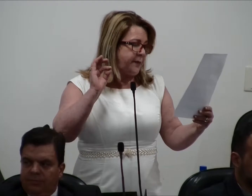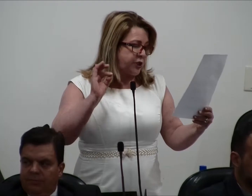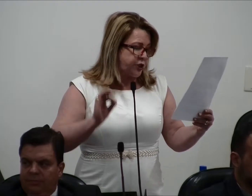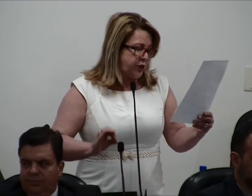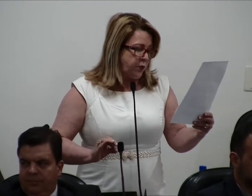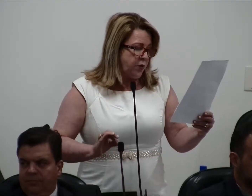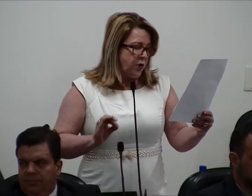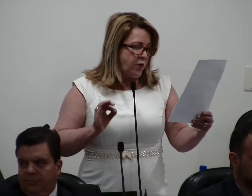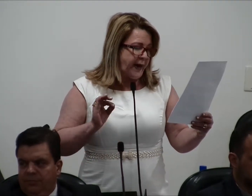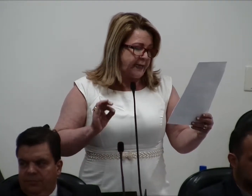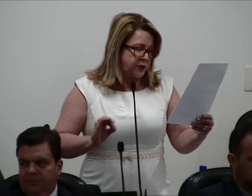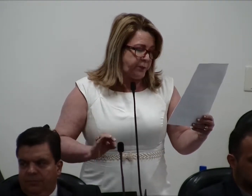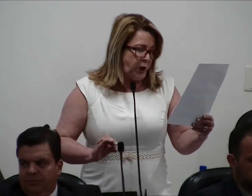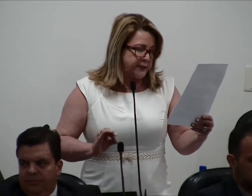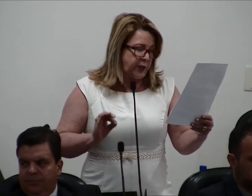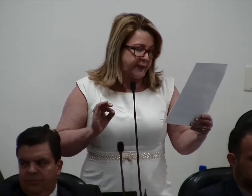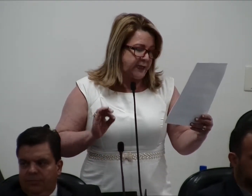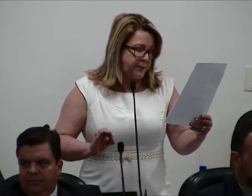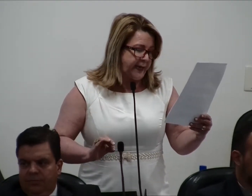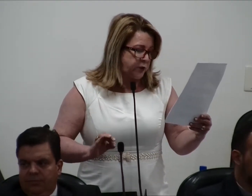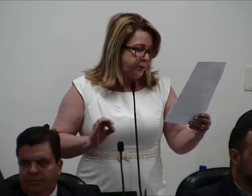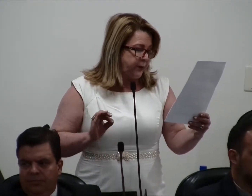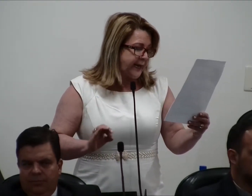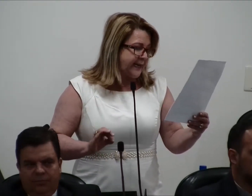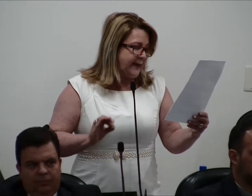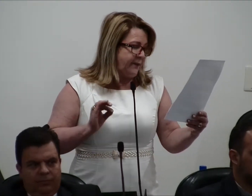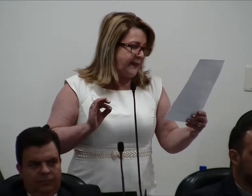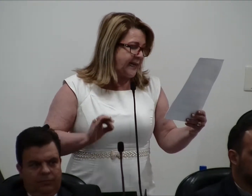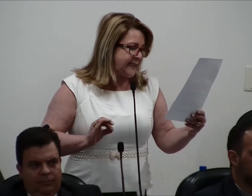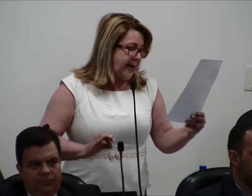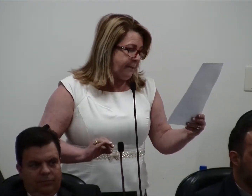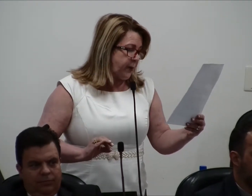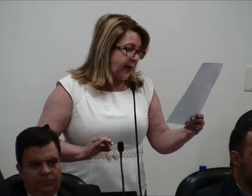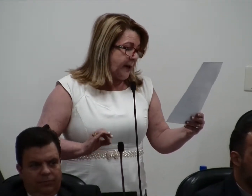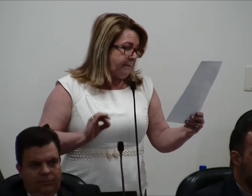prefeitura emitiu uma resposta ao requerimento, porém,